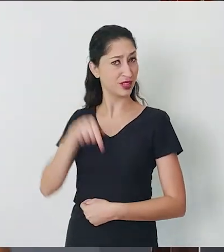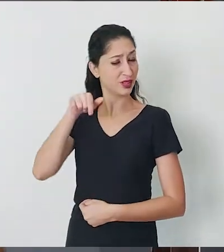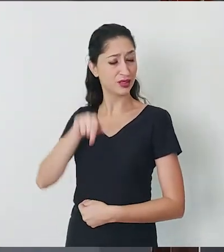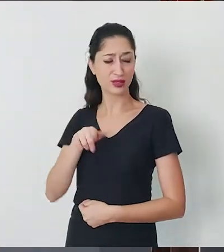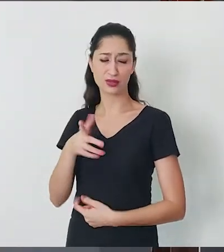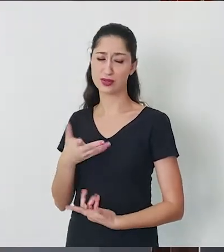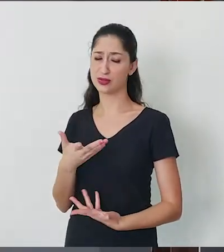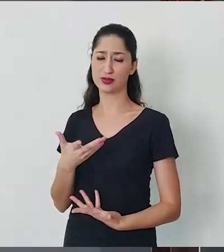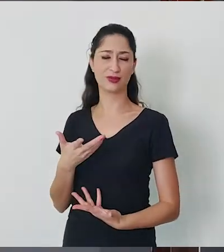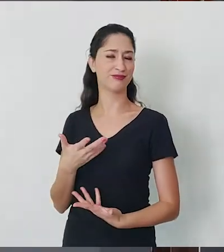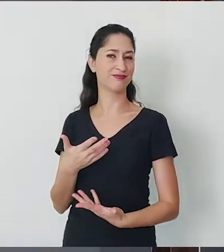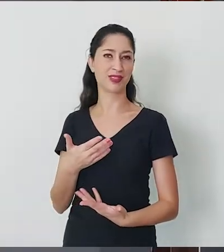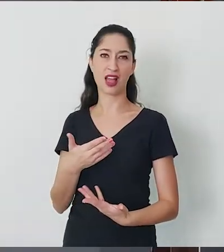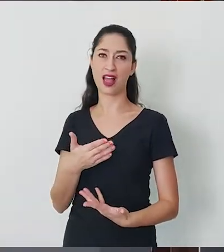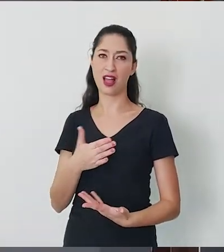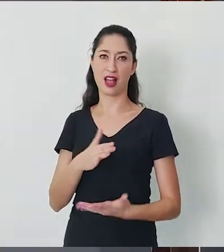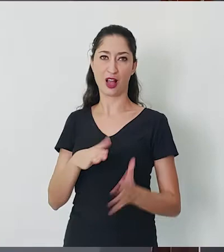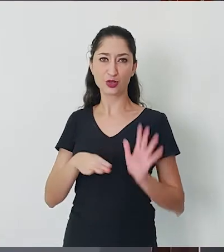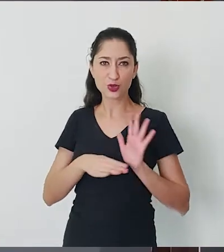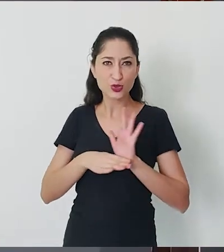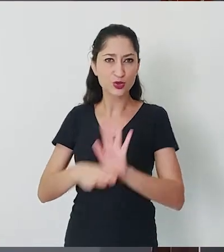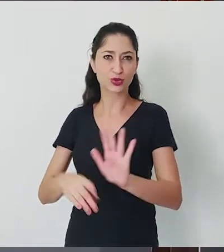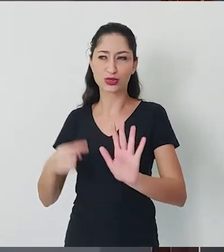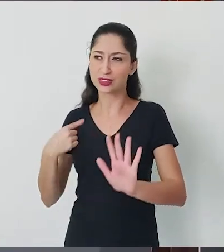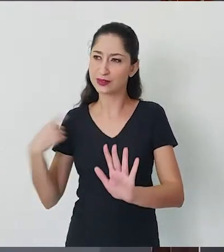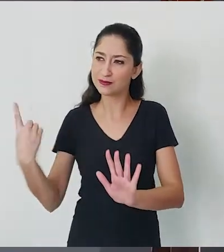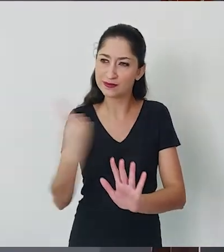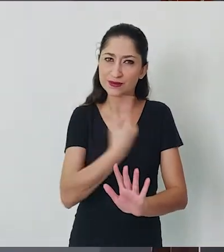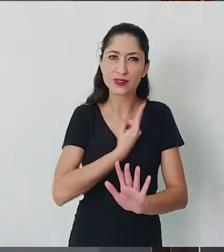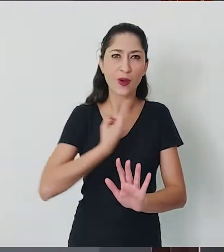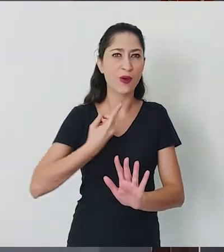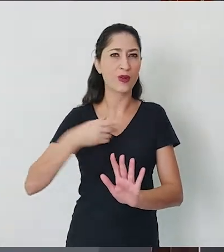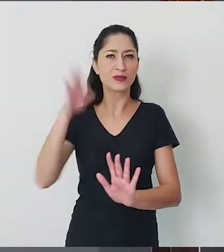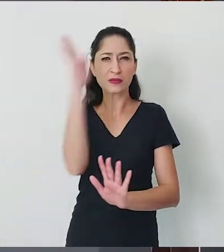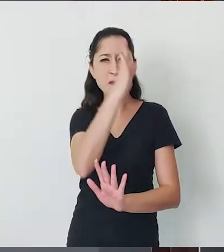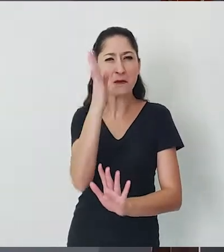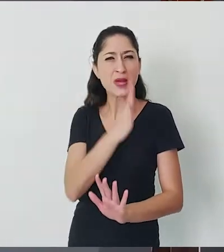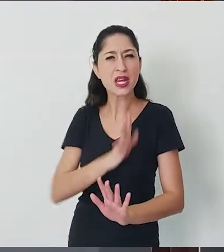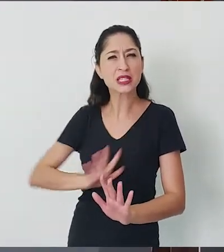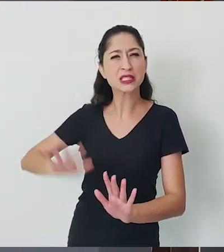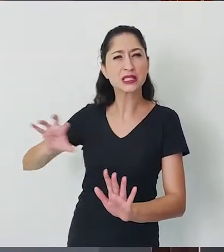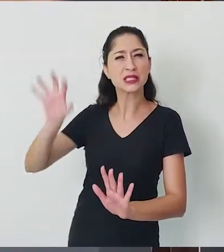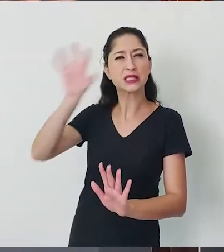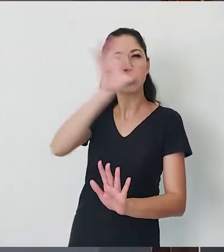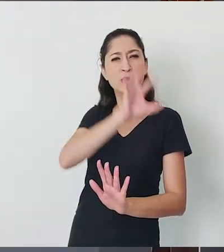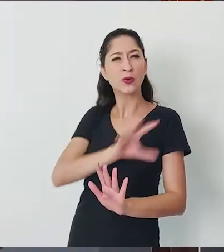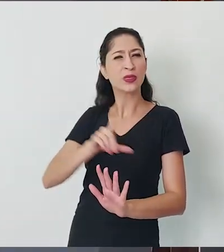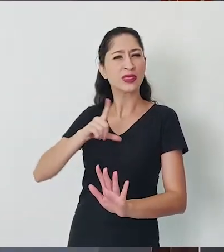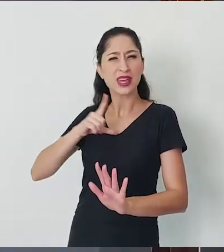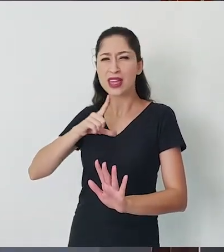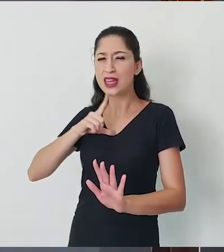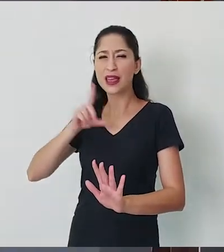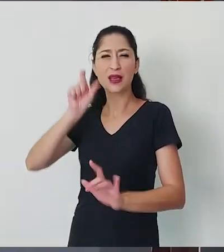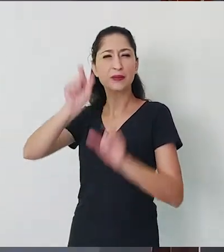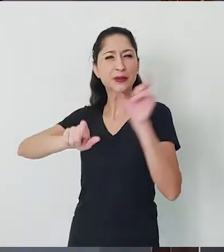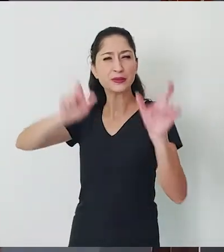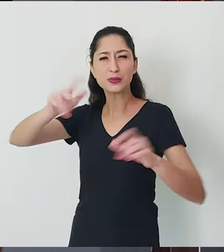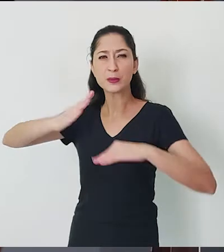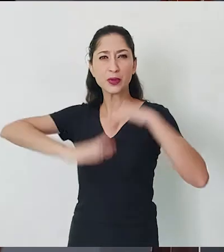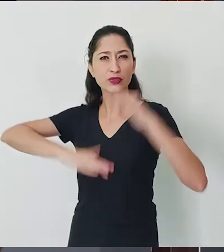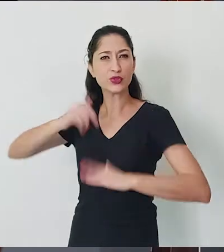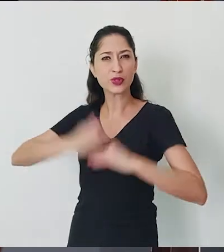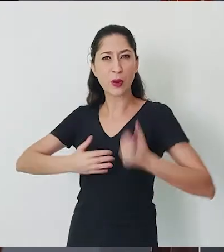E são essas coisas que fortalecem a nossa rede, fortalecem o nosso elo no Brasil inteiro. Existem